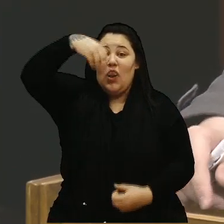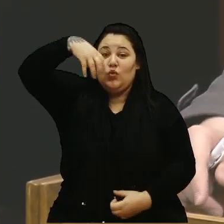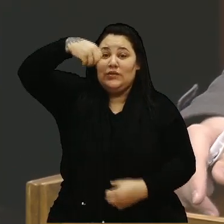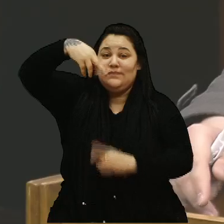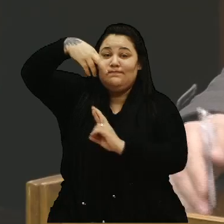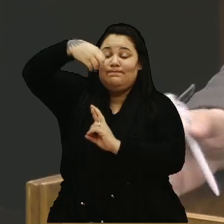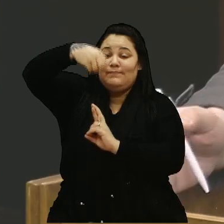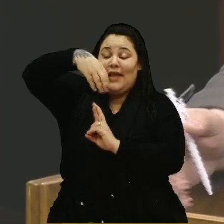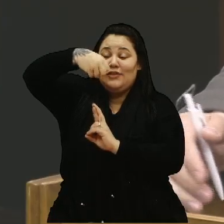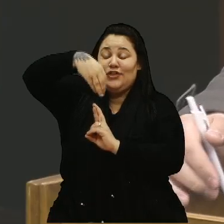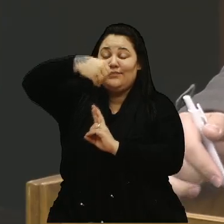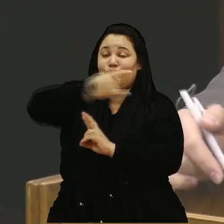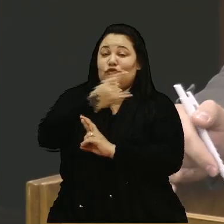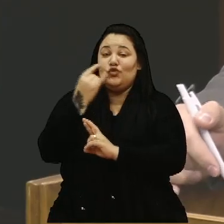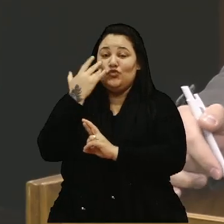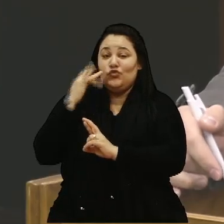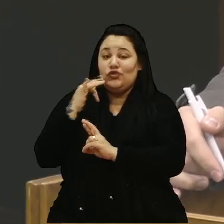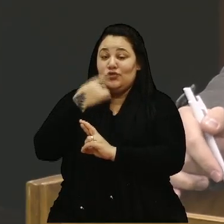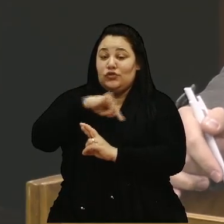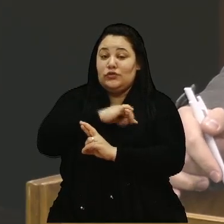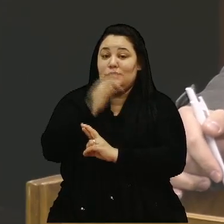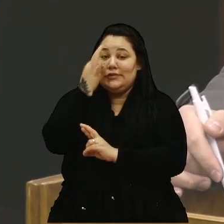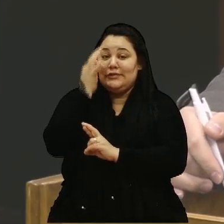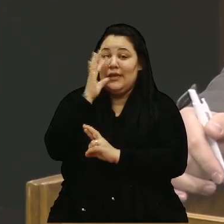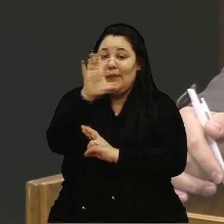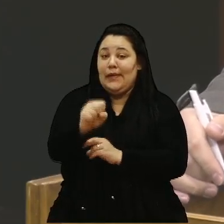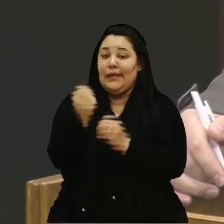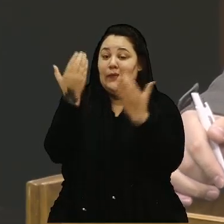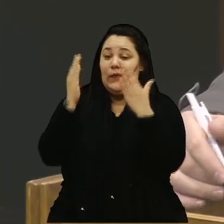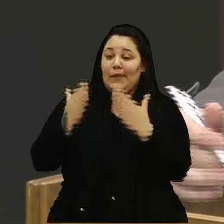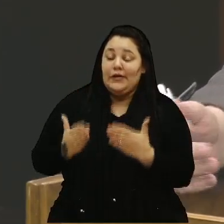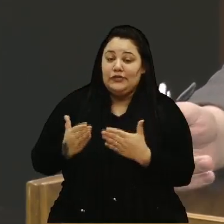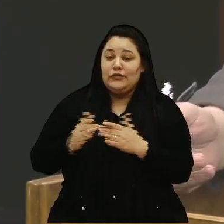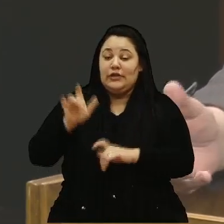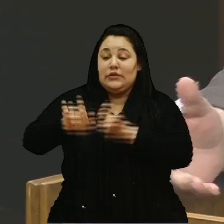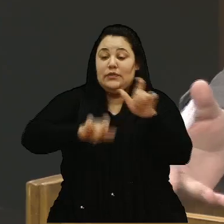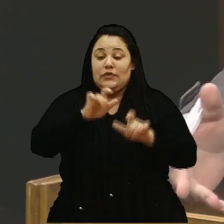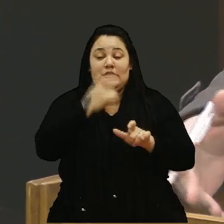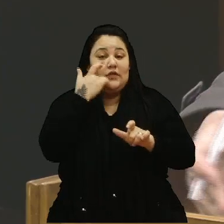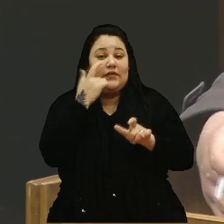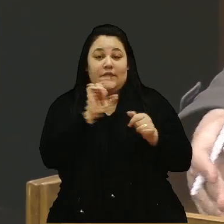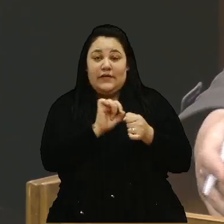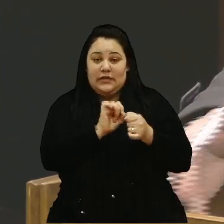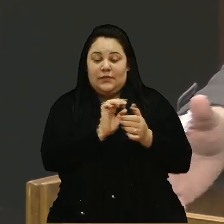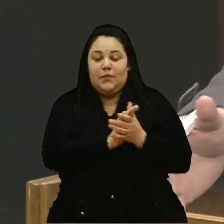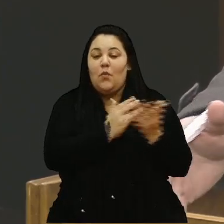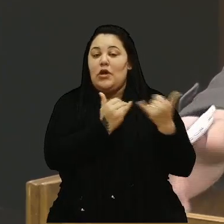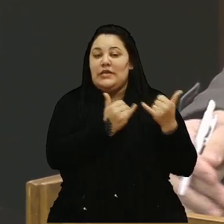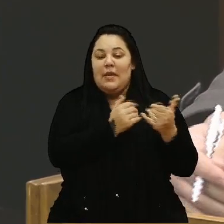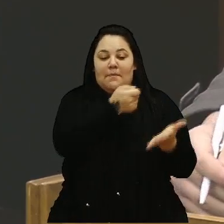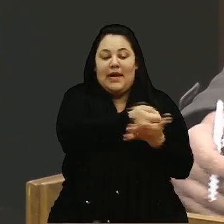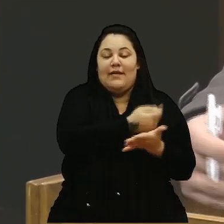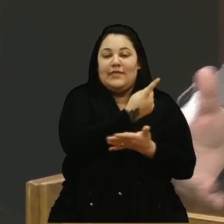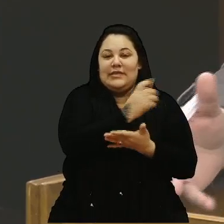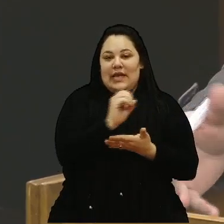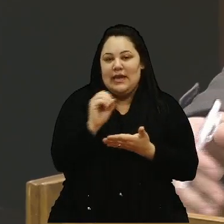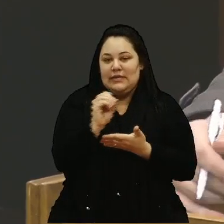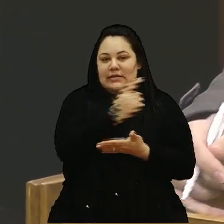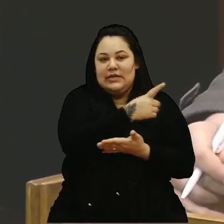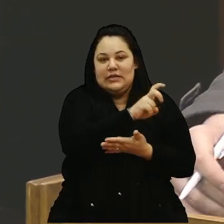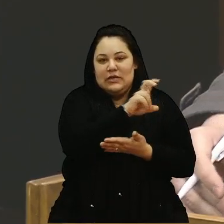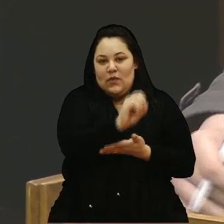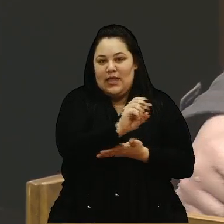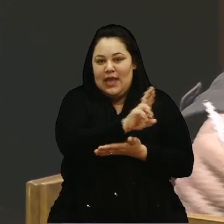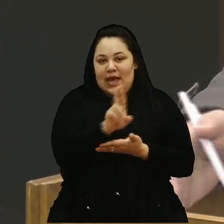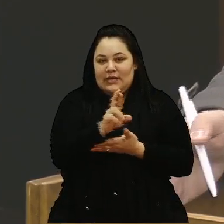presenciado. Eu peguei aqui alguns comparativos de postagens que vi as pessoas fazendo, por exemplo, pessoas que pagavam 100, 150 reais, receberam esse